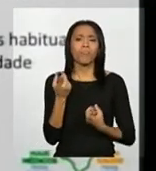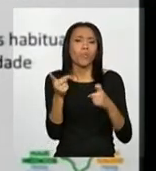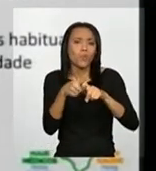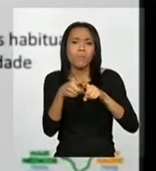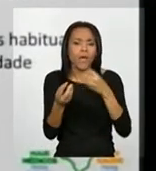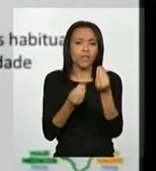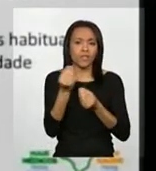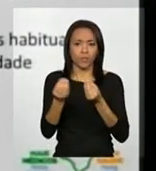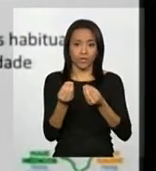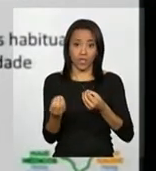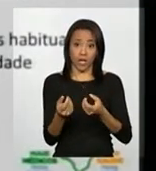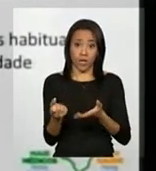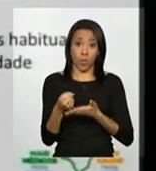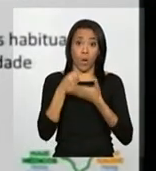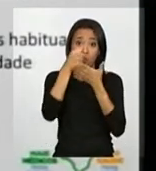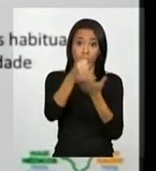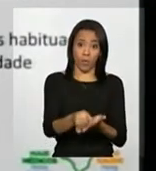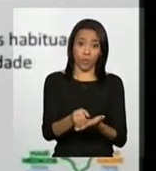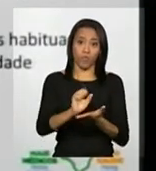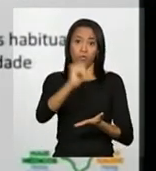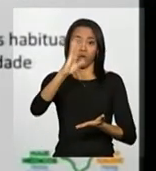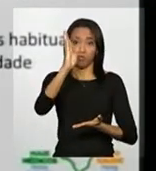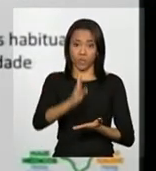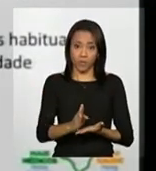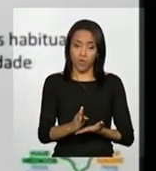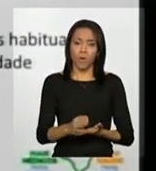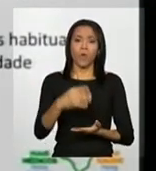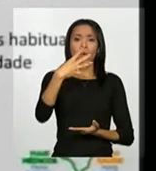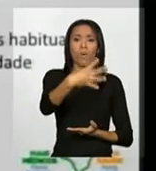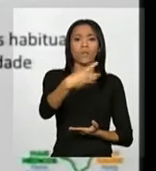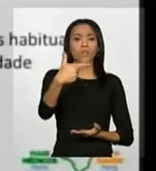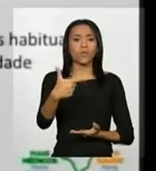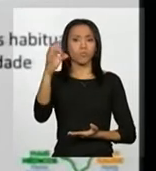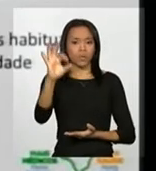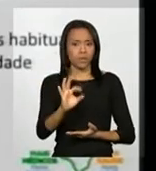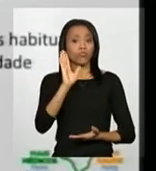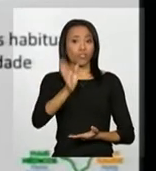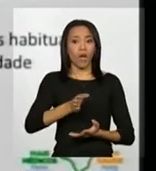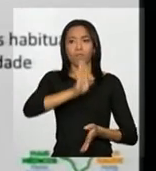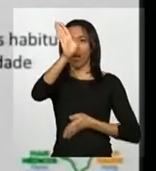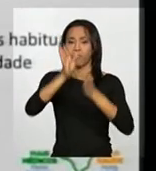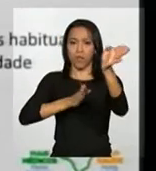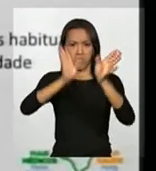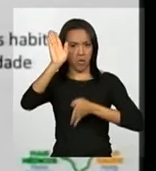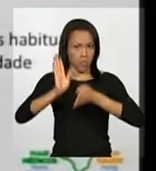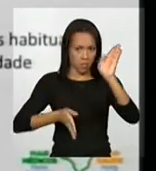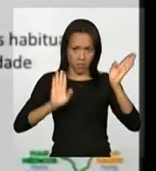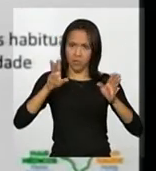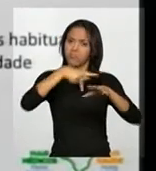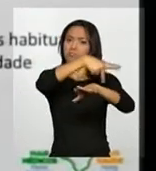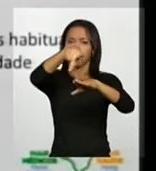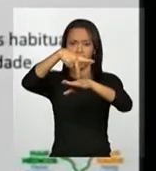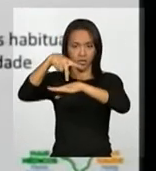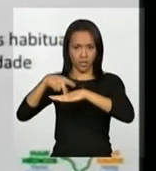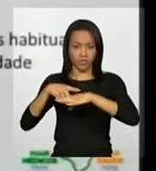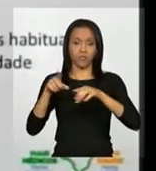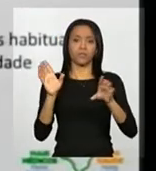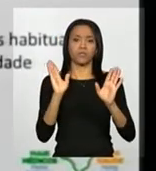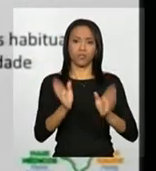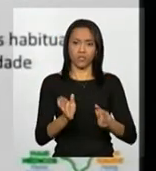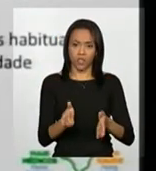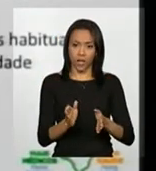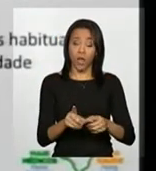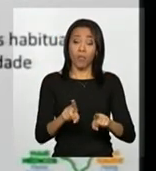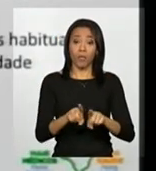cooperação internacional 42% deles já estiveram em pelo menos dois países dentre os mais de 50 com que Cuba já estabeleceu